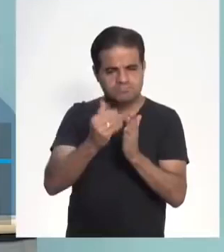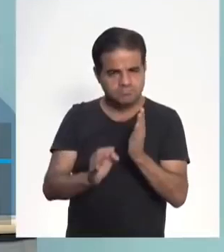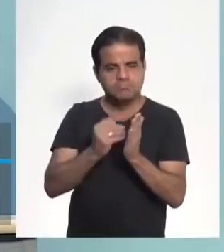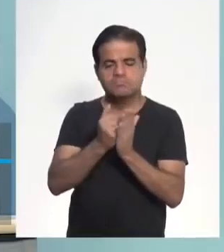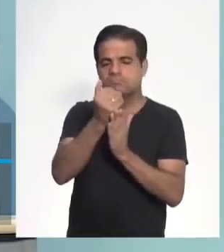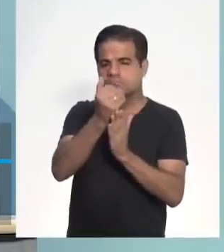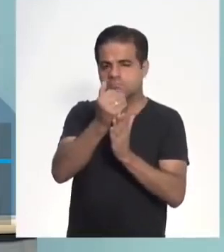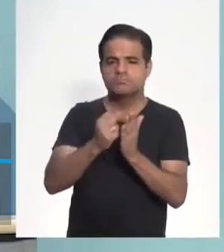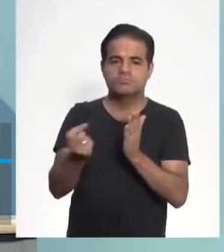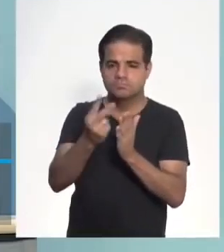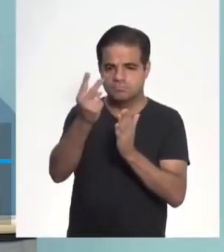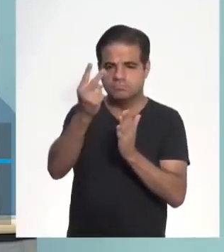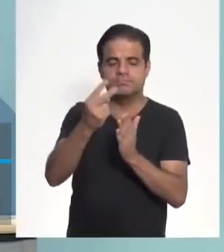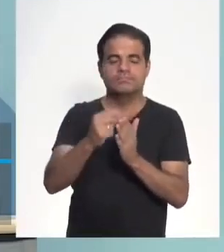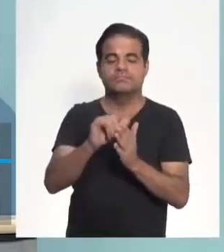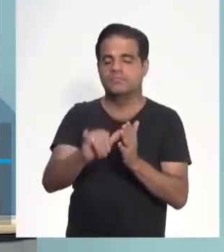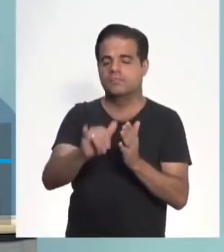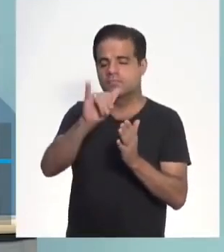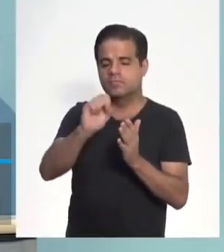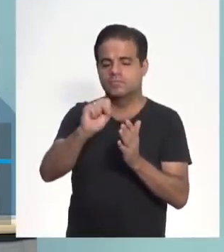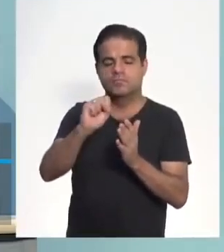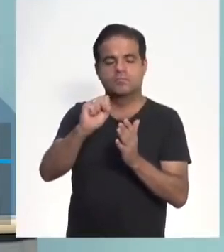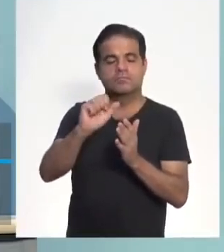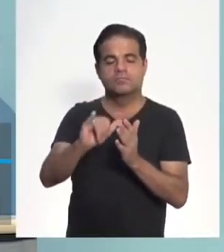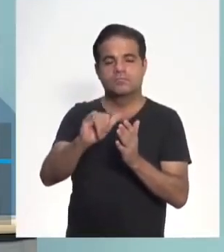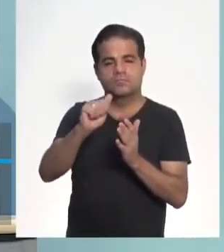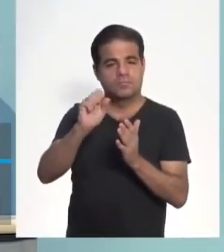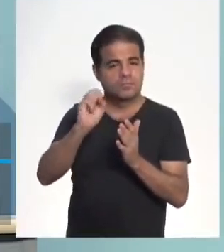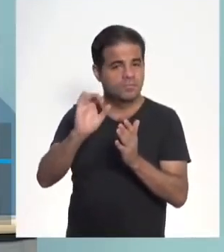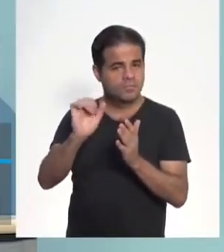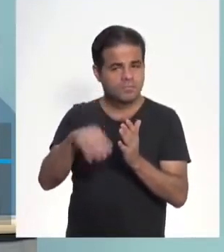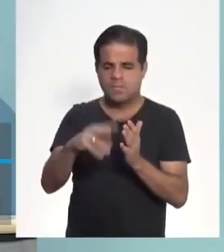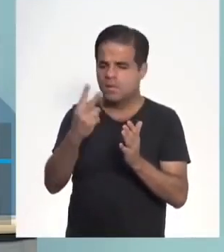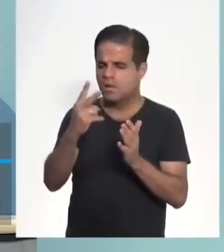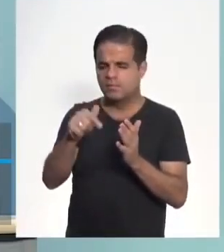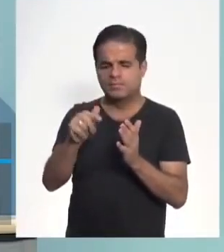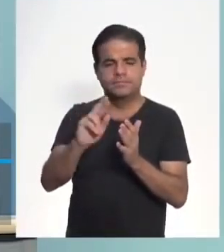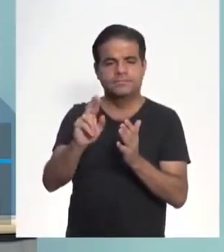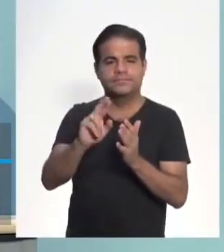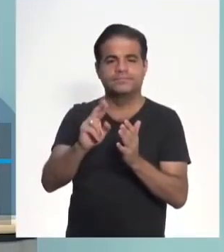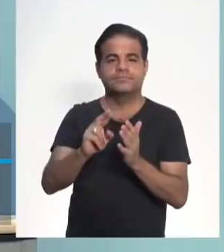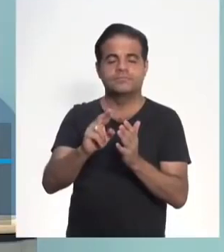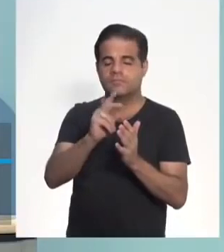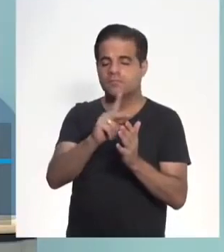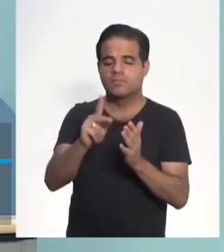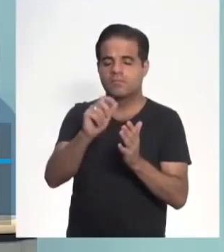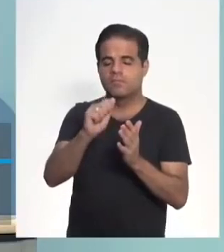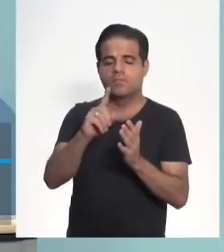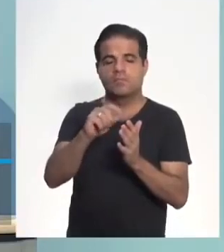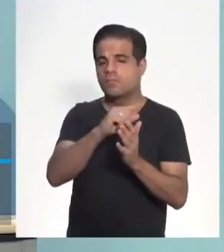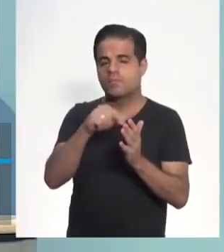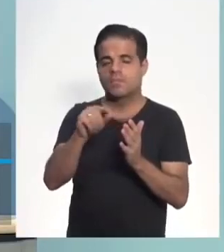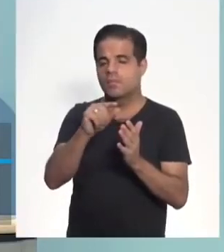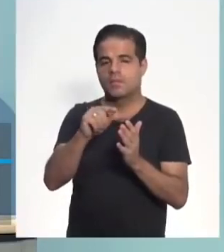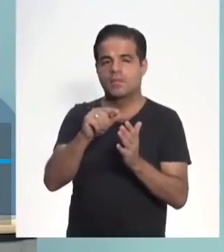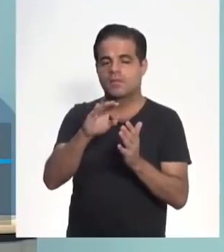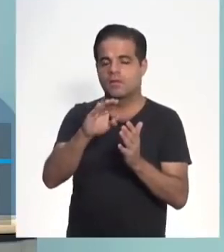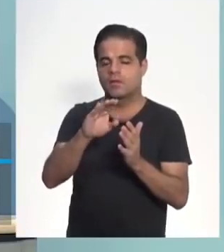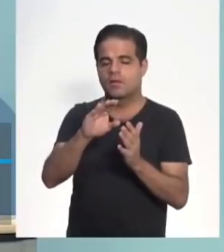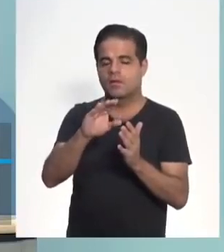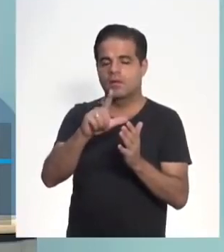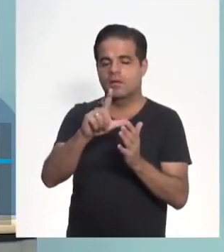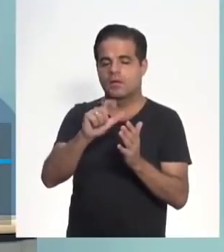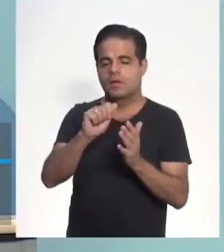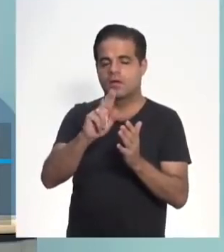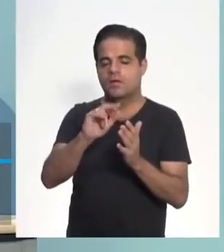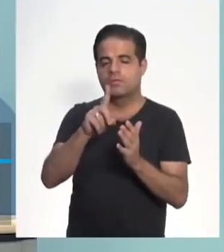o valor. A Yasmin colocou R$ 27,00, os alunos do professor Adão, do professor Walter, da professora